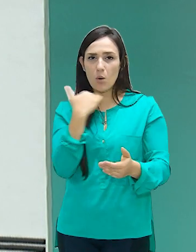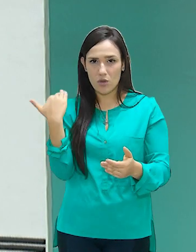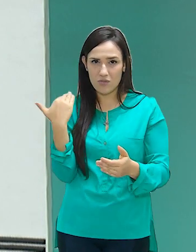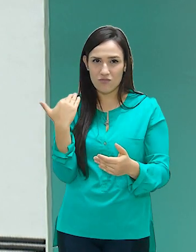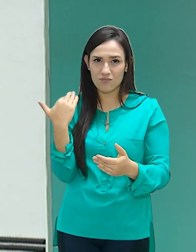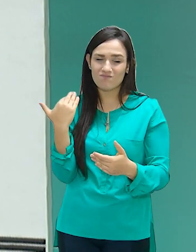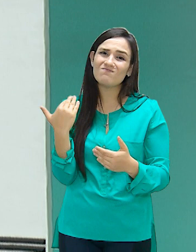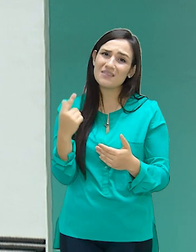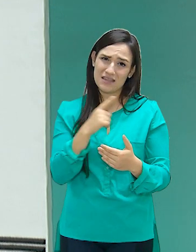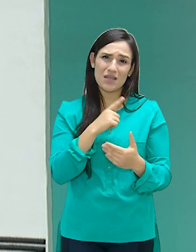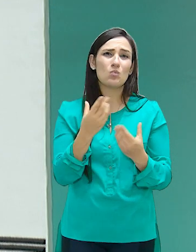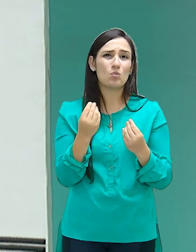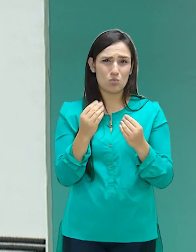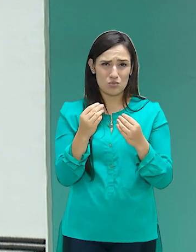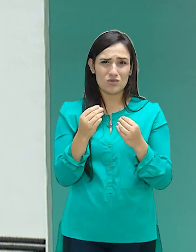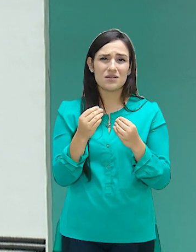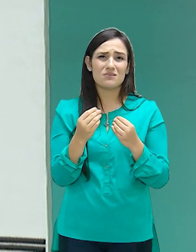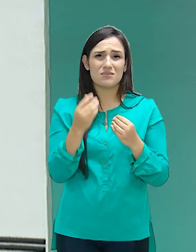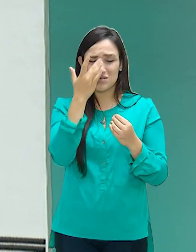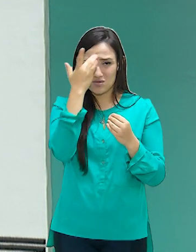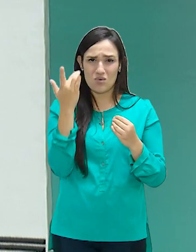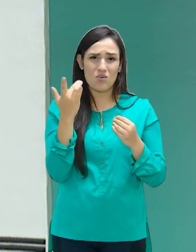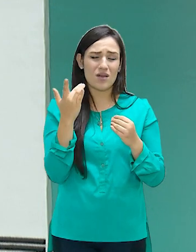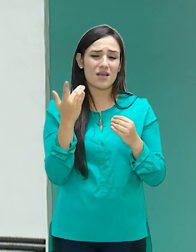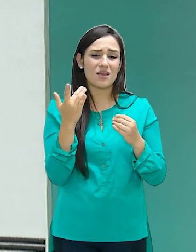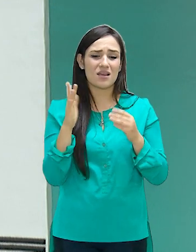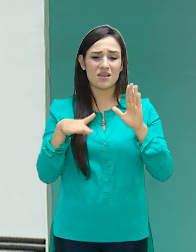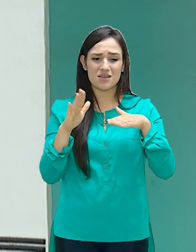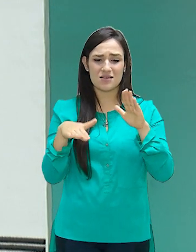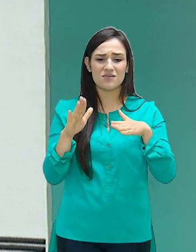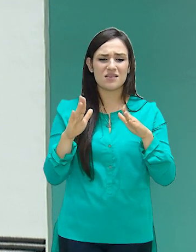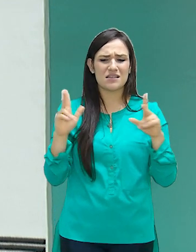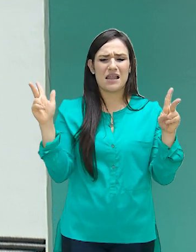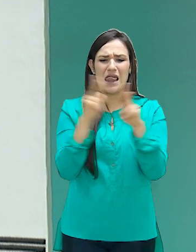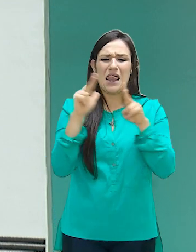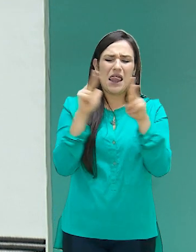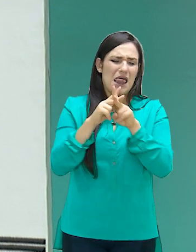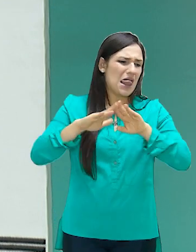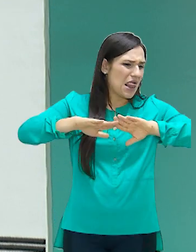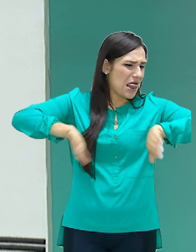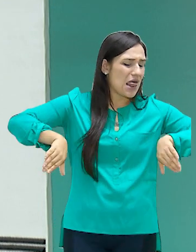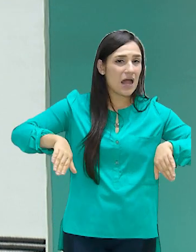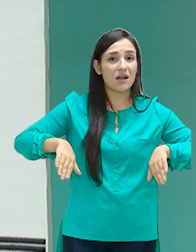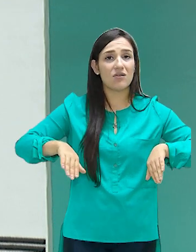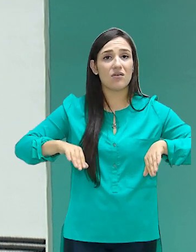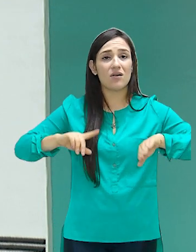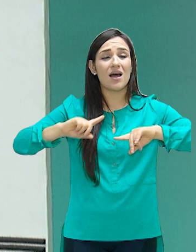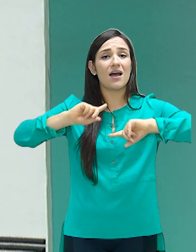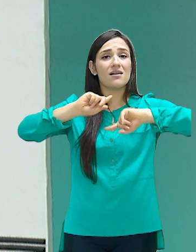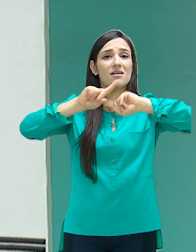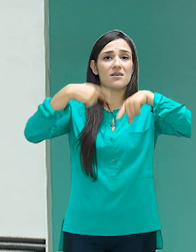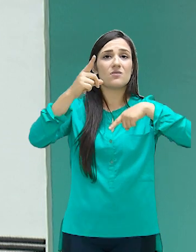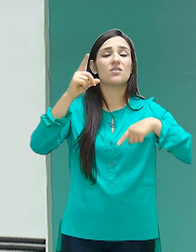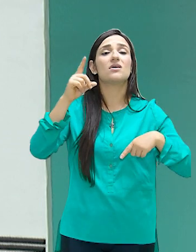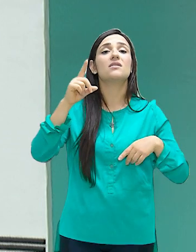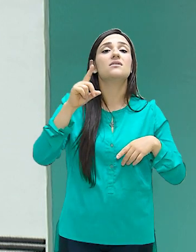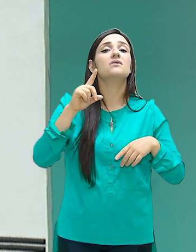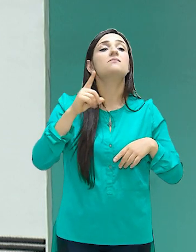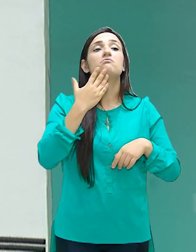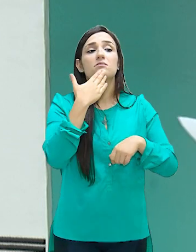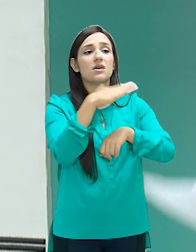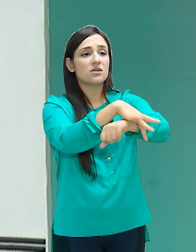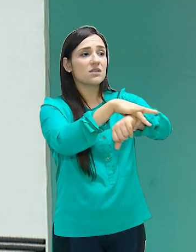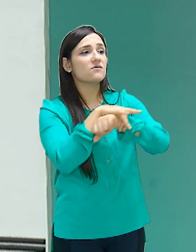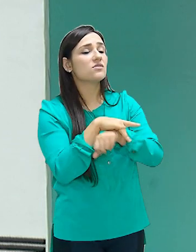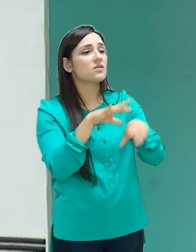existe muito conflito de casais, que às vezes não procuram um advogado, já vai para o litígio, já vai para a briga, e às vezes procura a